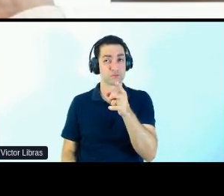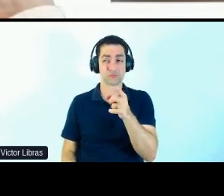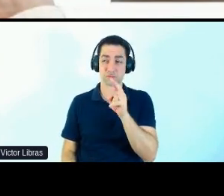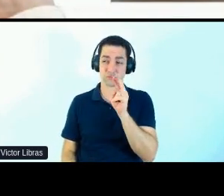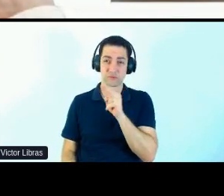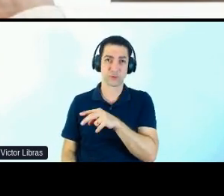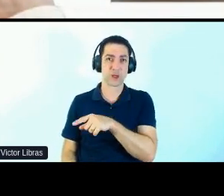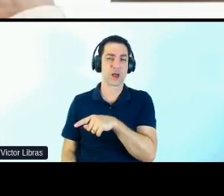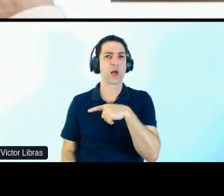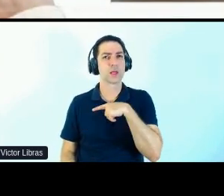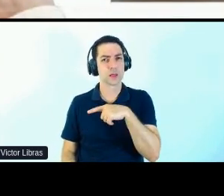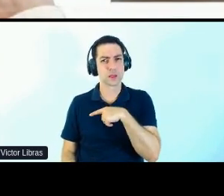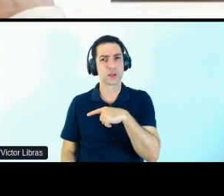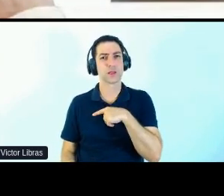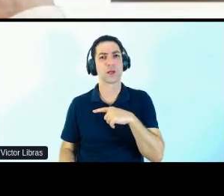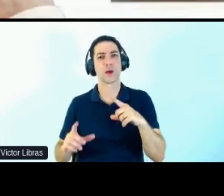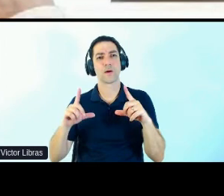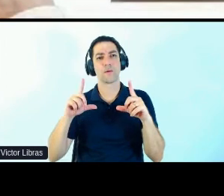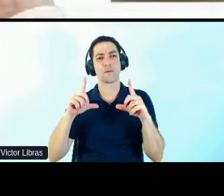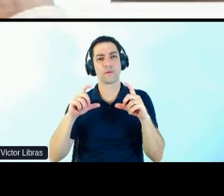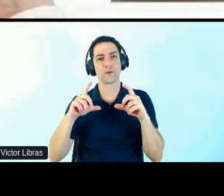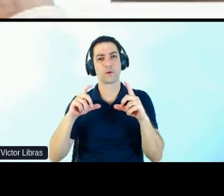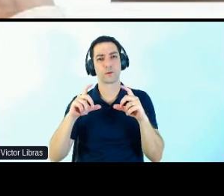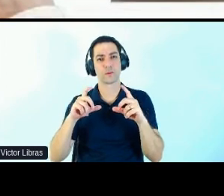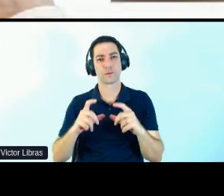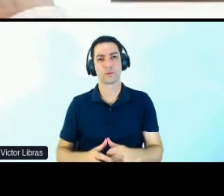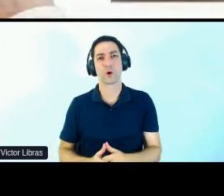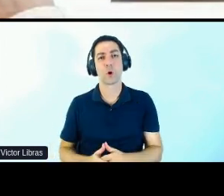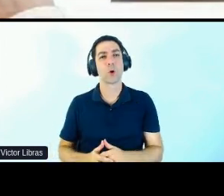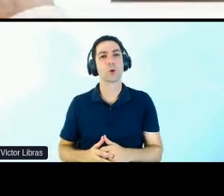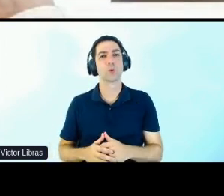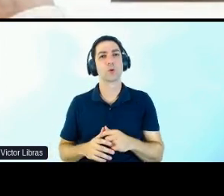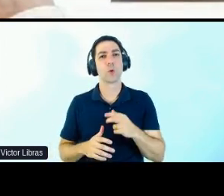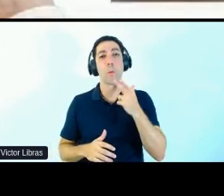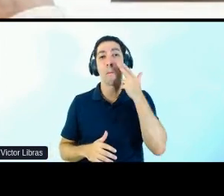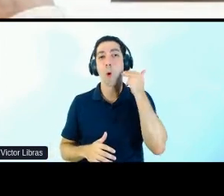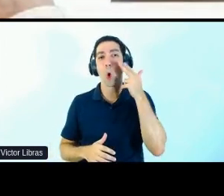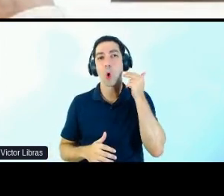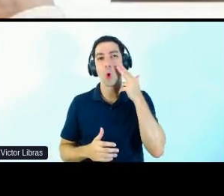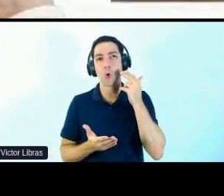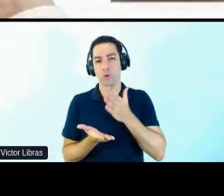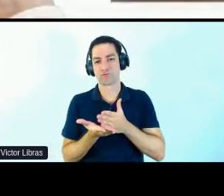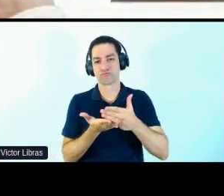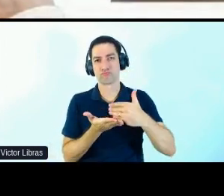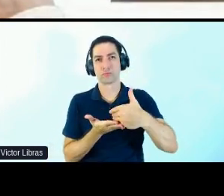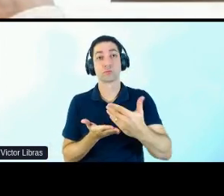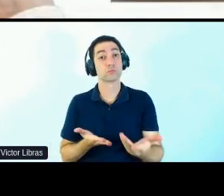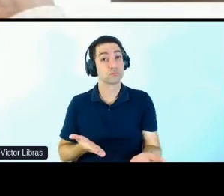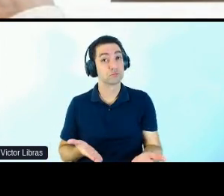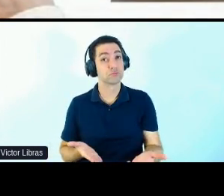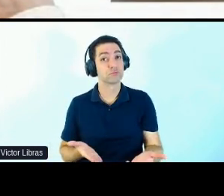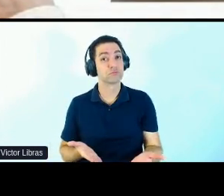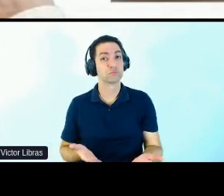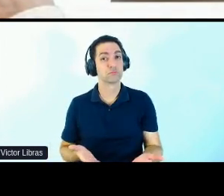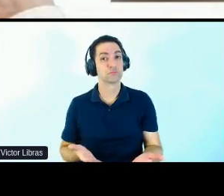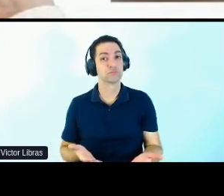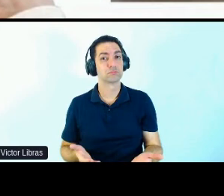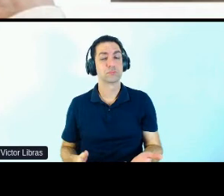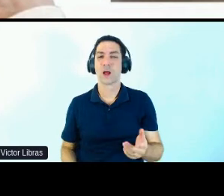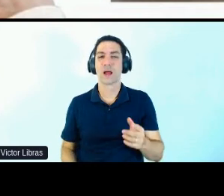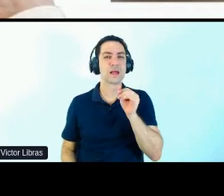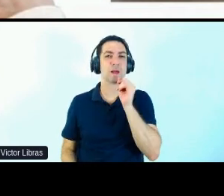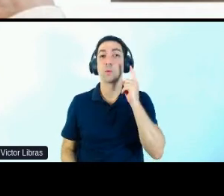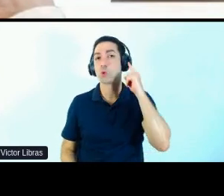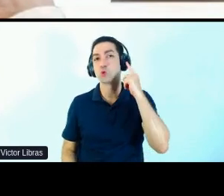foto do bolo ali, certo? Então, para outras pessoas, vamos dizer, um surdo,